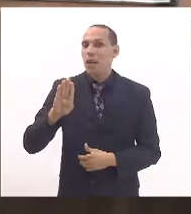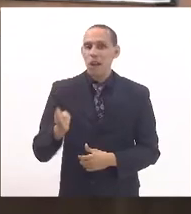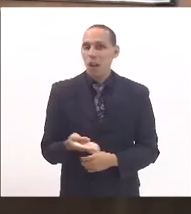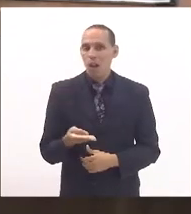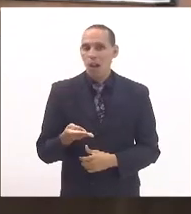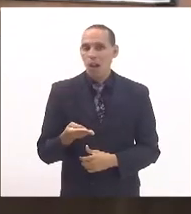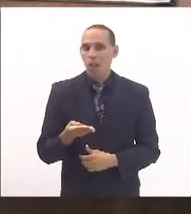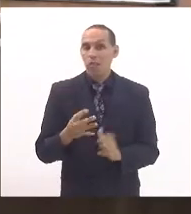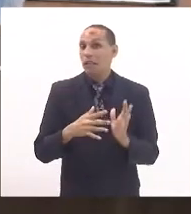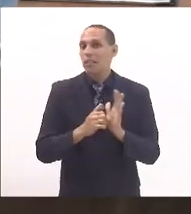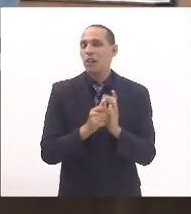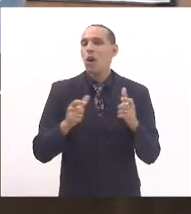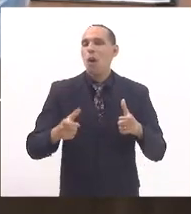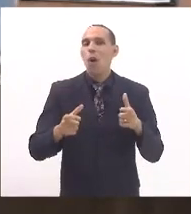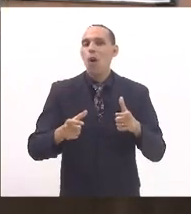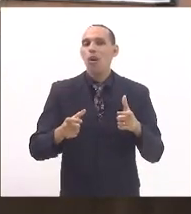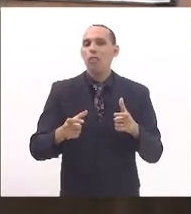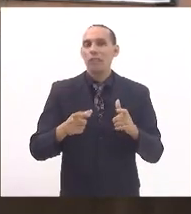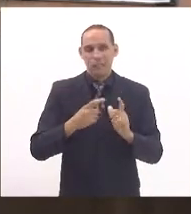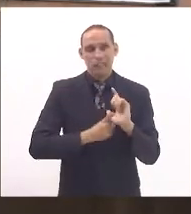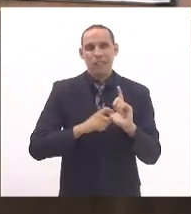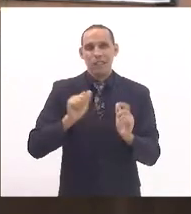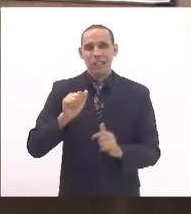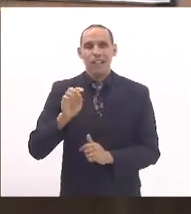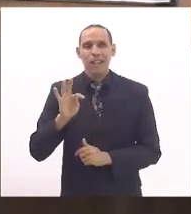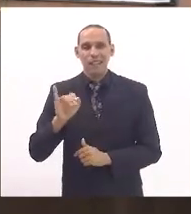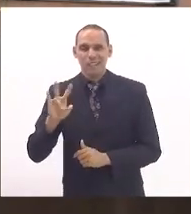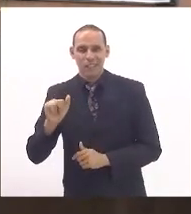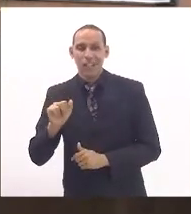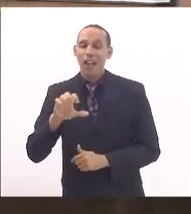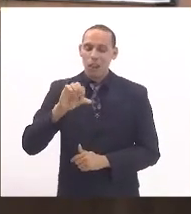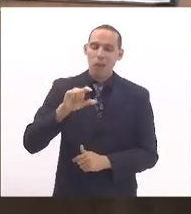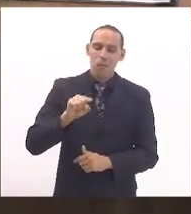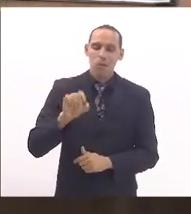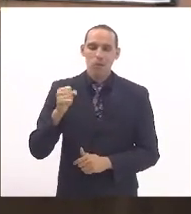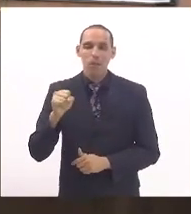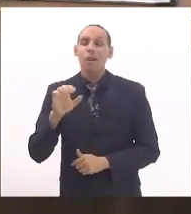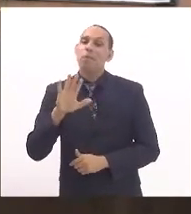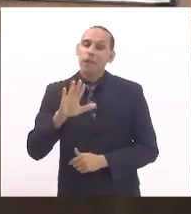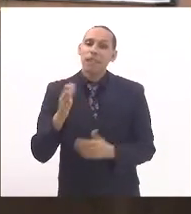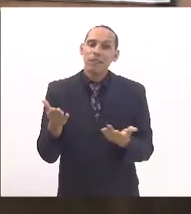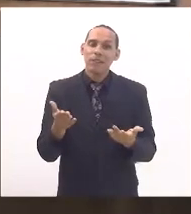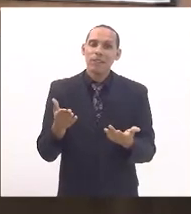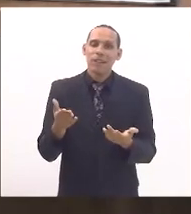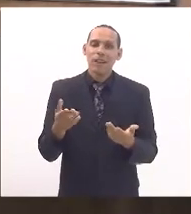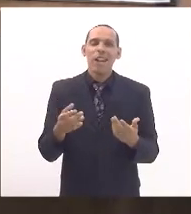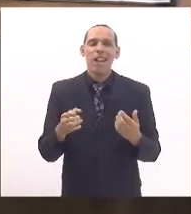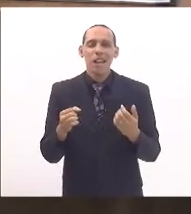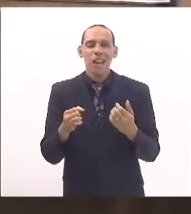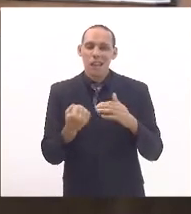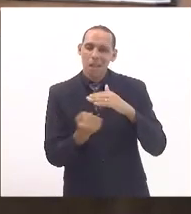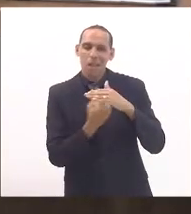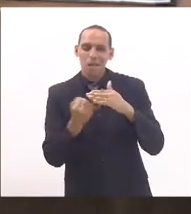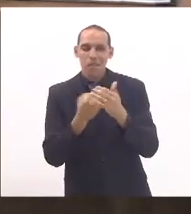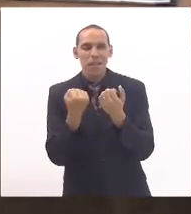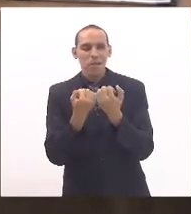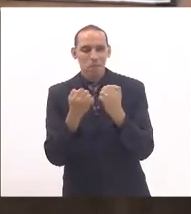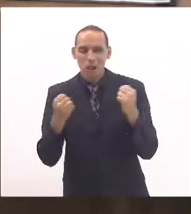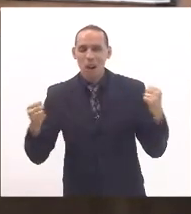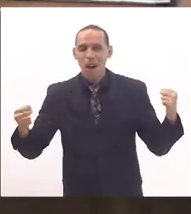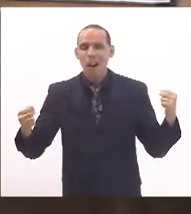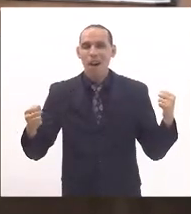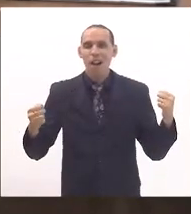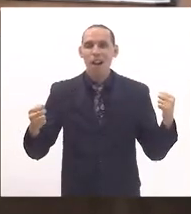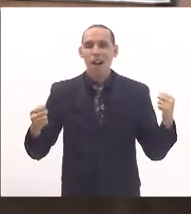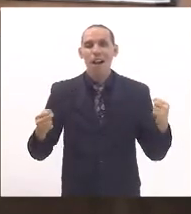dívida ativa, não está em recuperação judicial. 9,8. Mas ela, como todas as grandes empresas, elas classificam